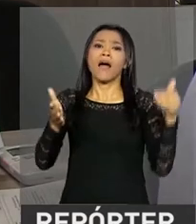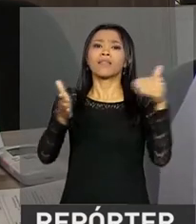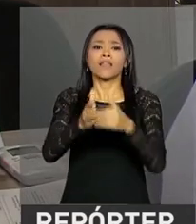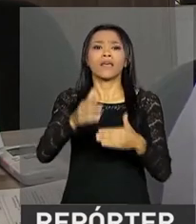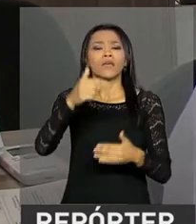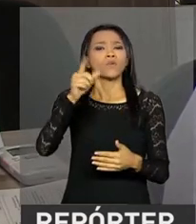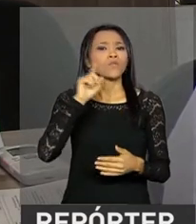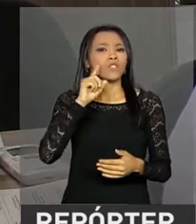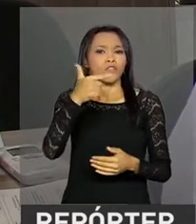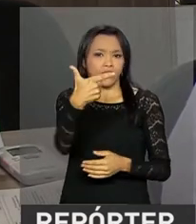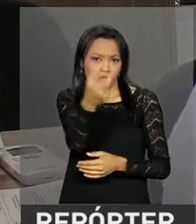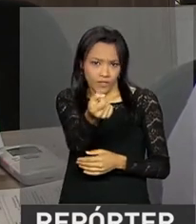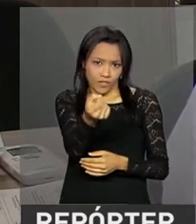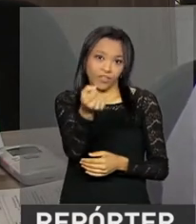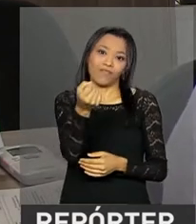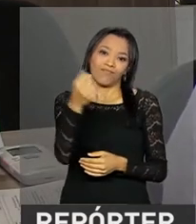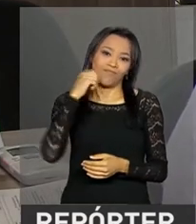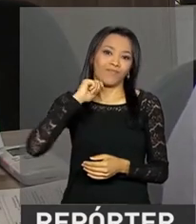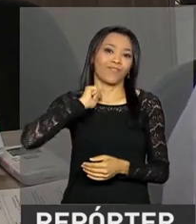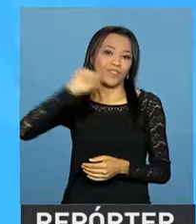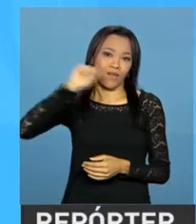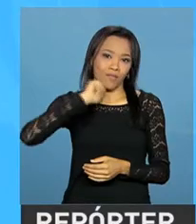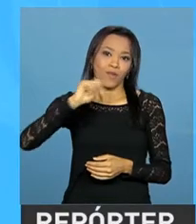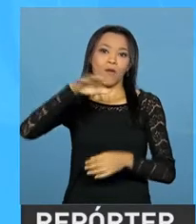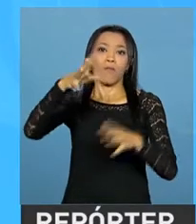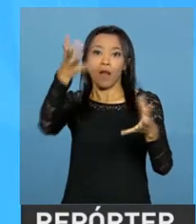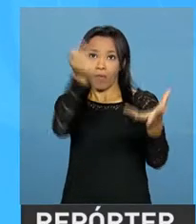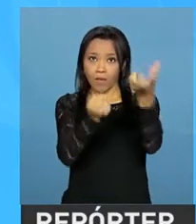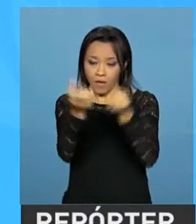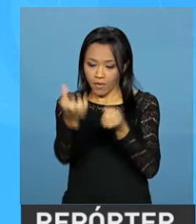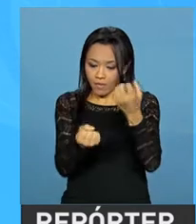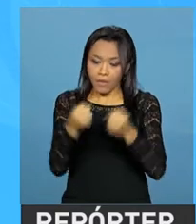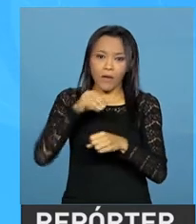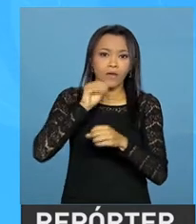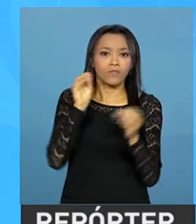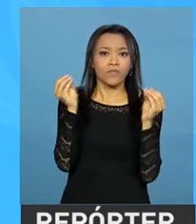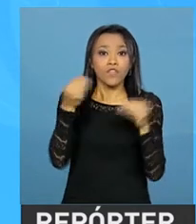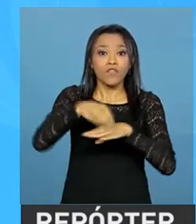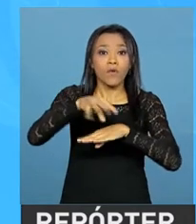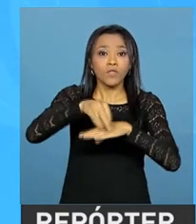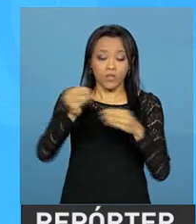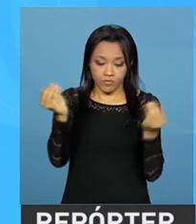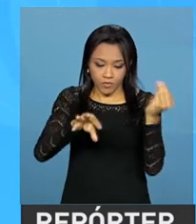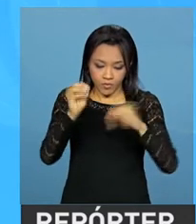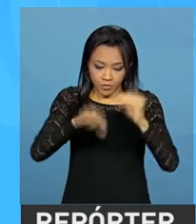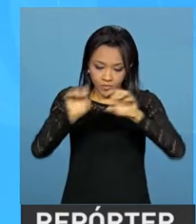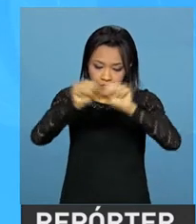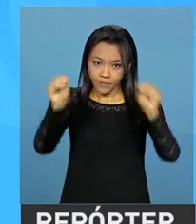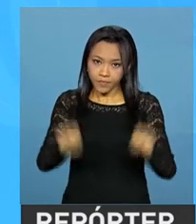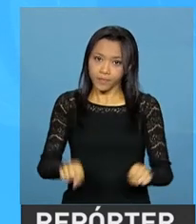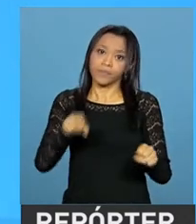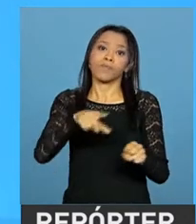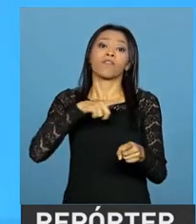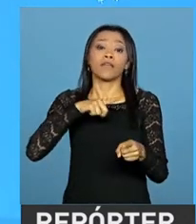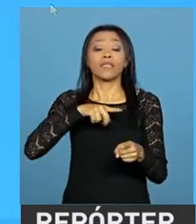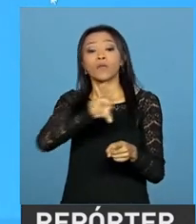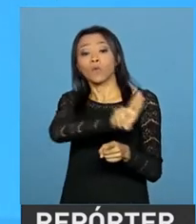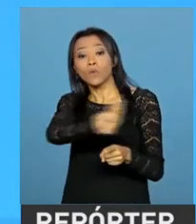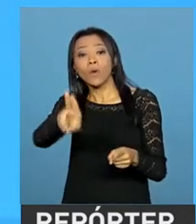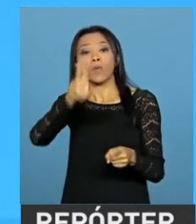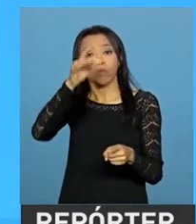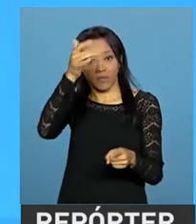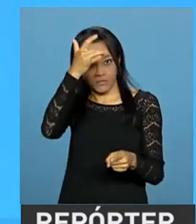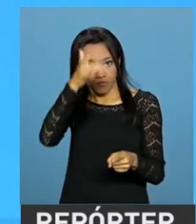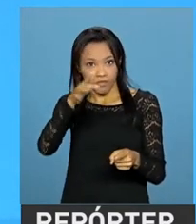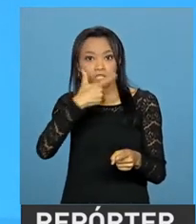abril para fornecer essas informações. O segundo e o terceiro módulo terão informações do detento e dos processos. O